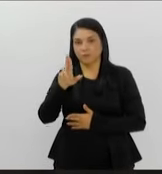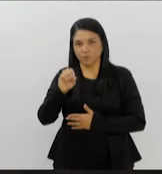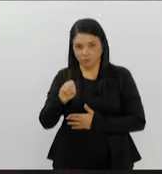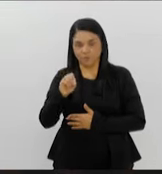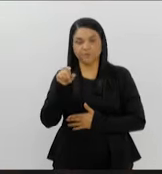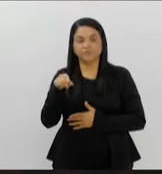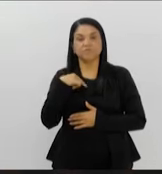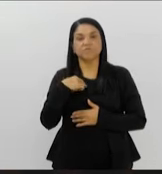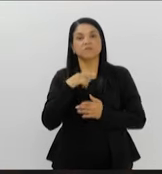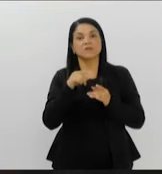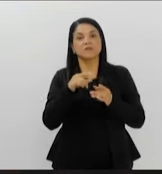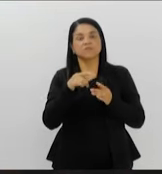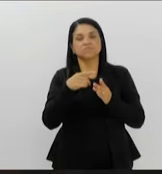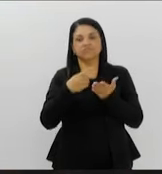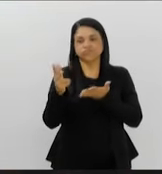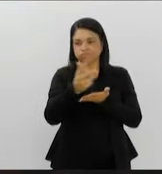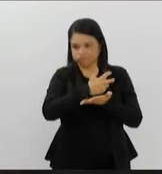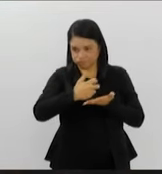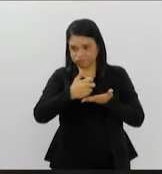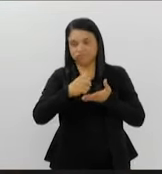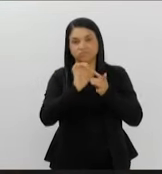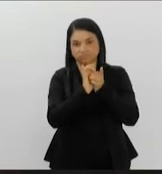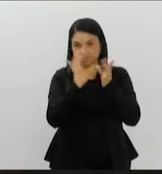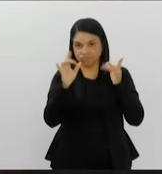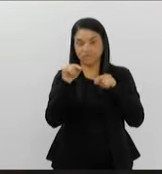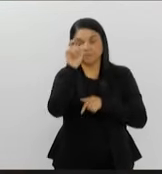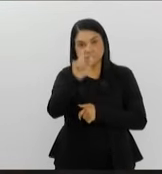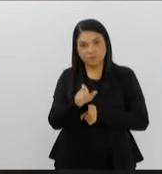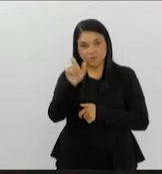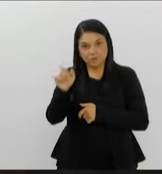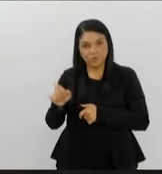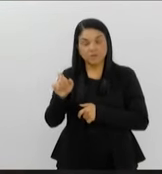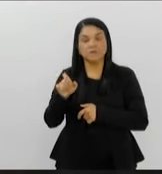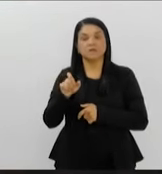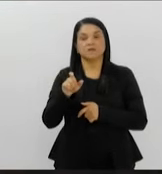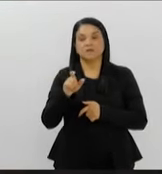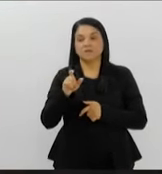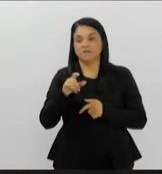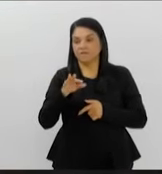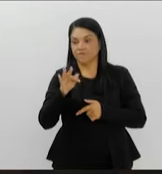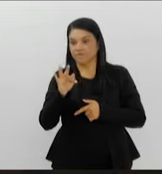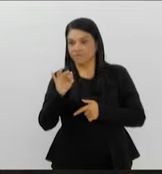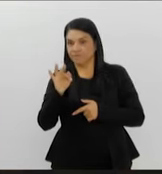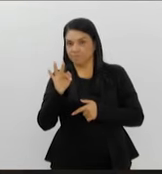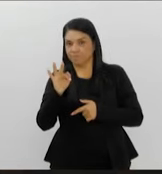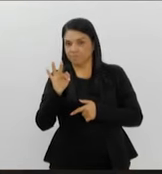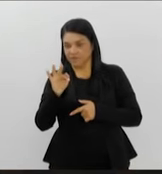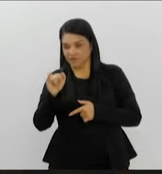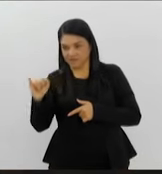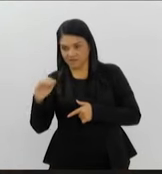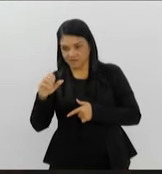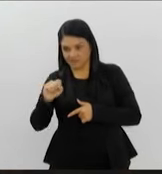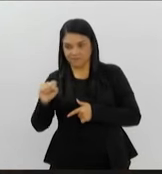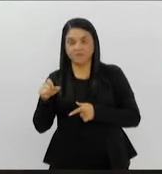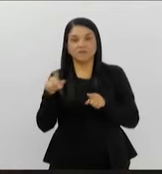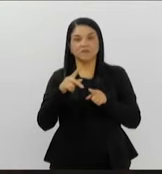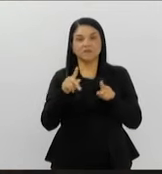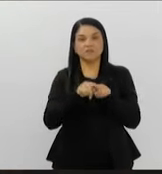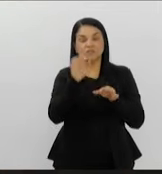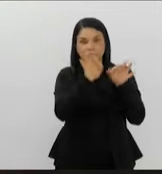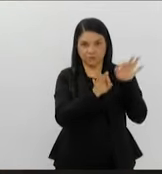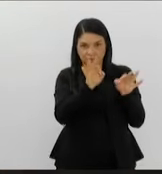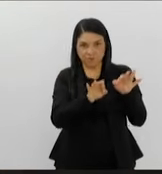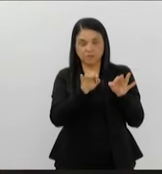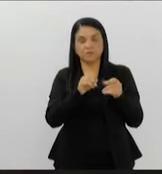que estabelece sanções administrativas à pessoa física ou jurídica que fabricar, ofertar, vender ou